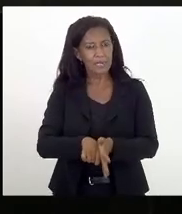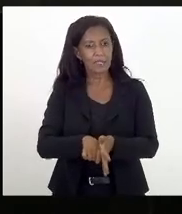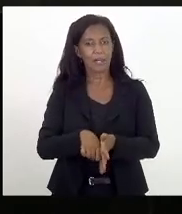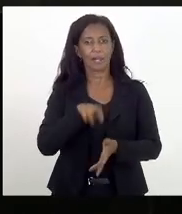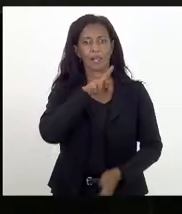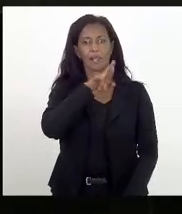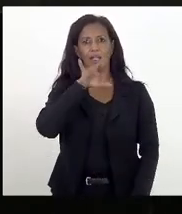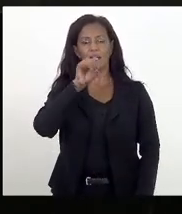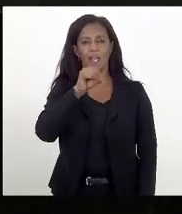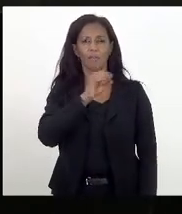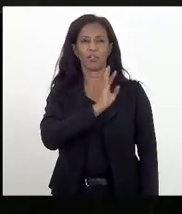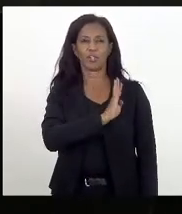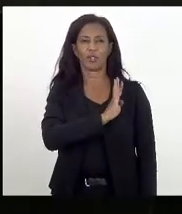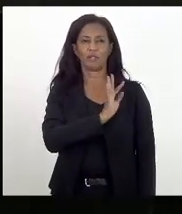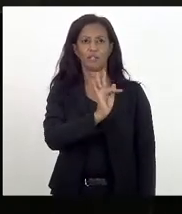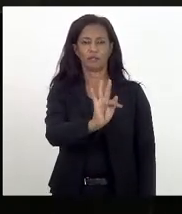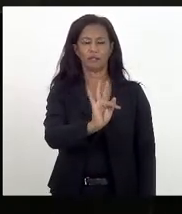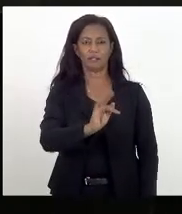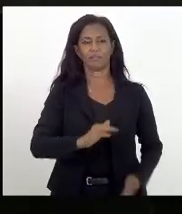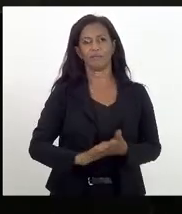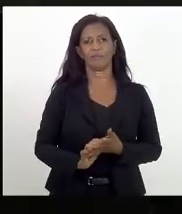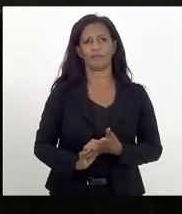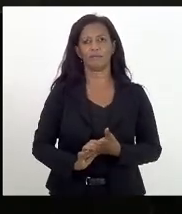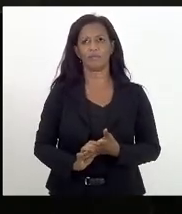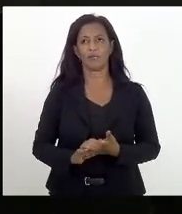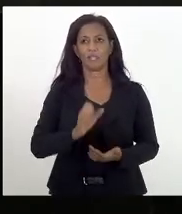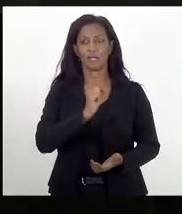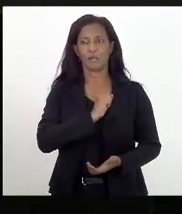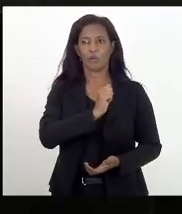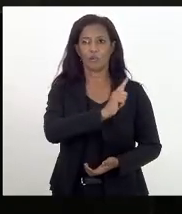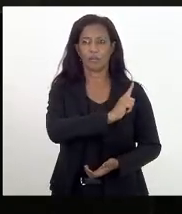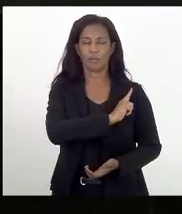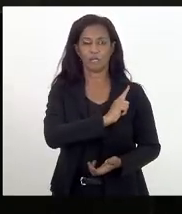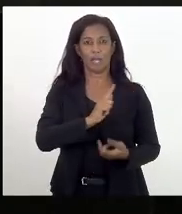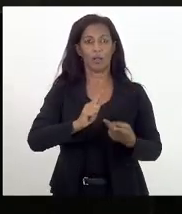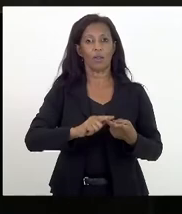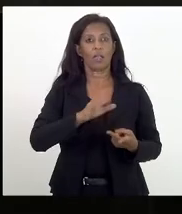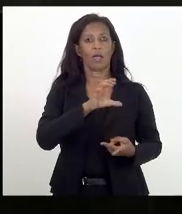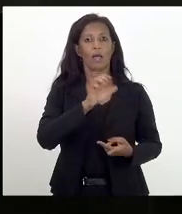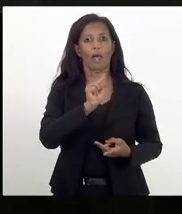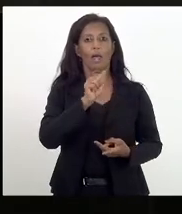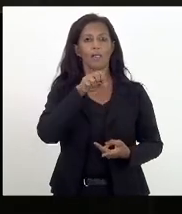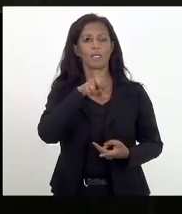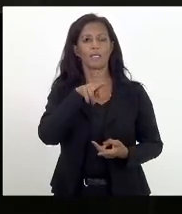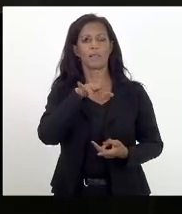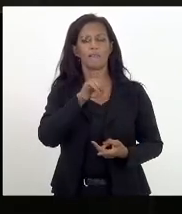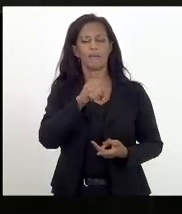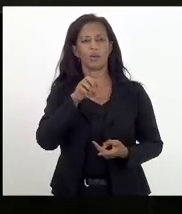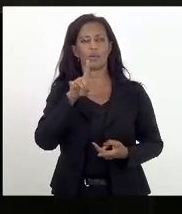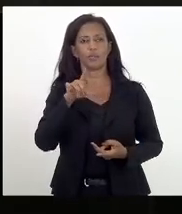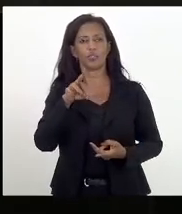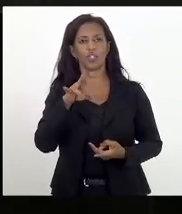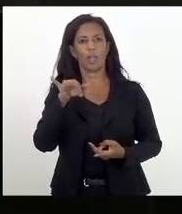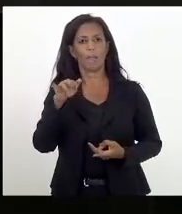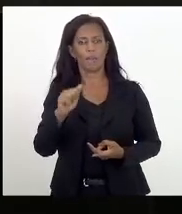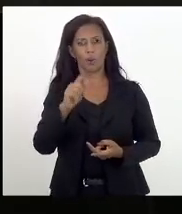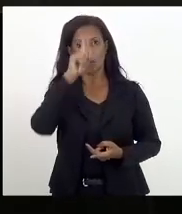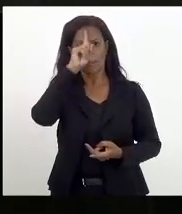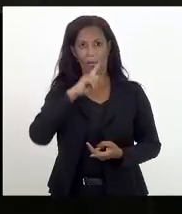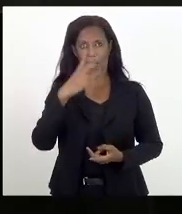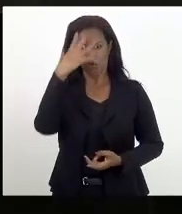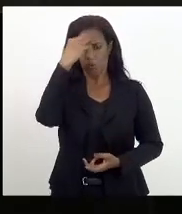Rio imagem na Baixada Fluminense Centro de Diagnóstico em São Gonçalo e Casimiro de Abreu deputada Célia investimento de